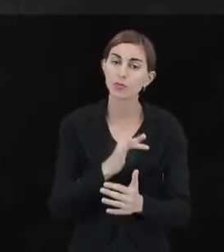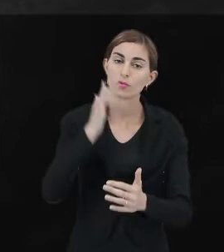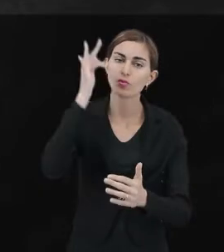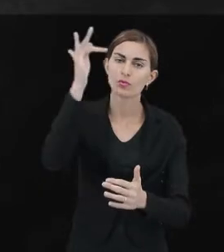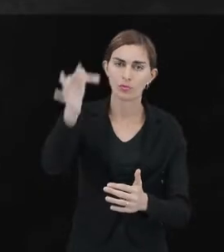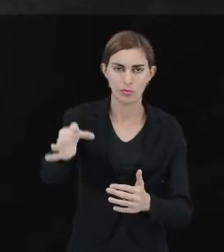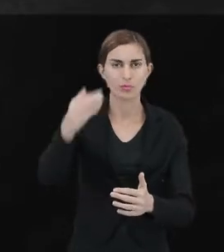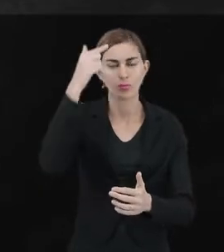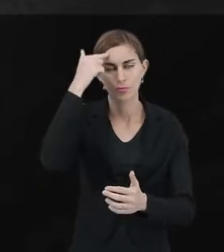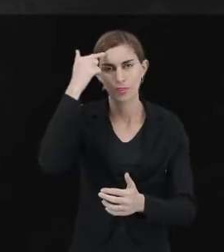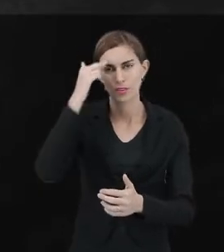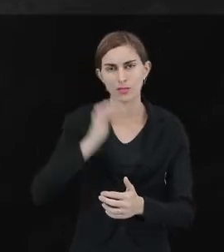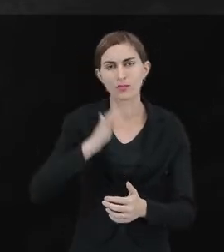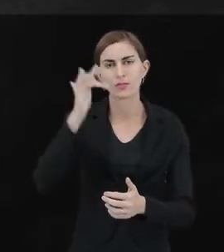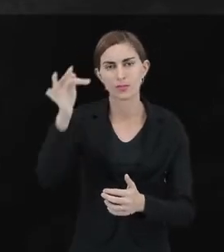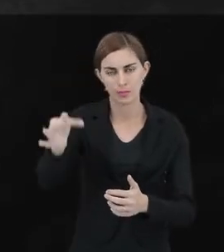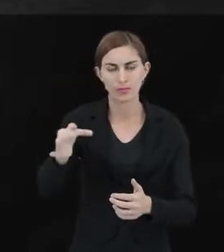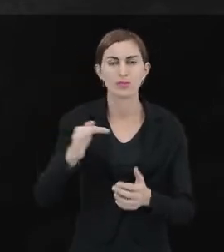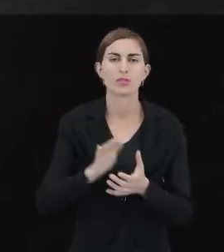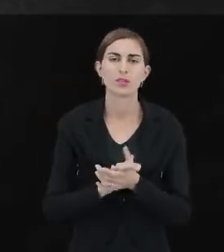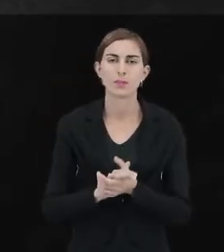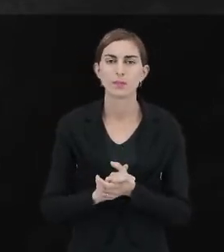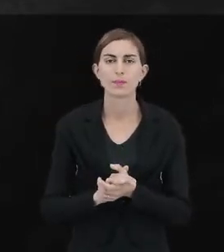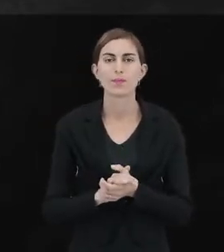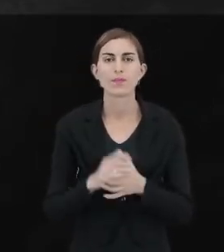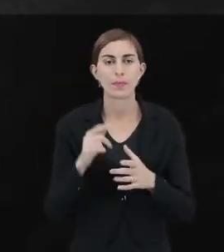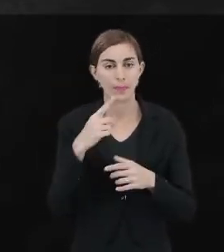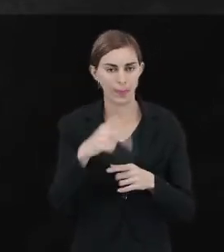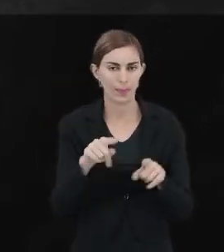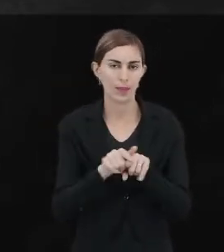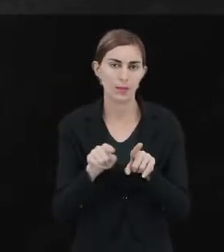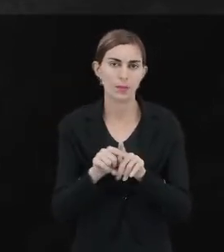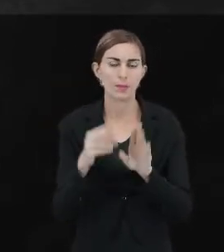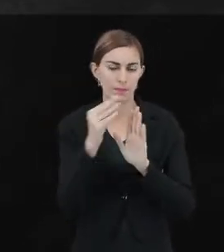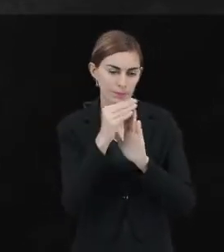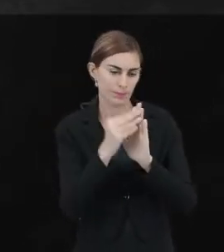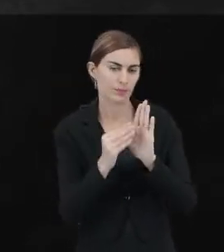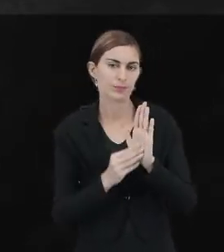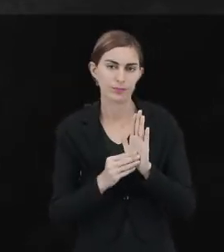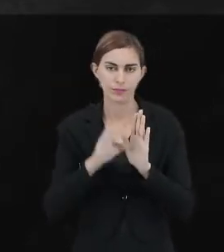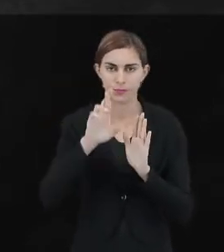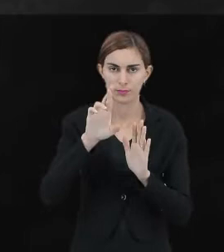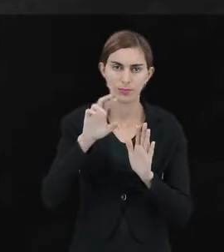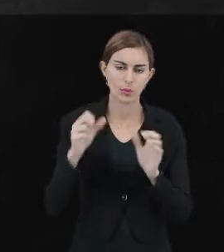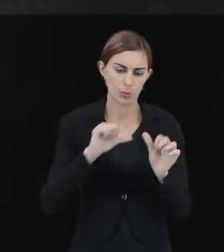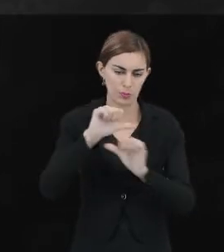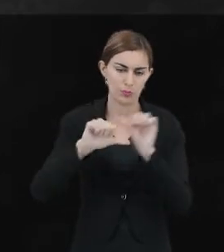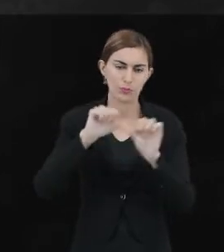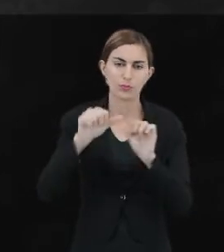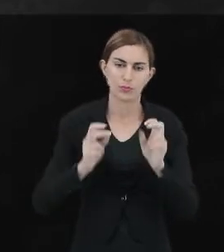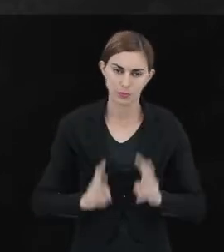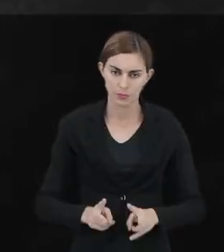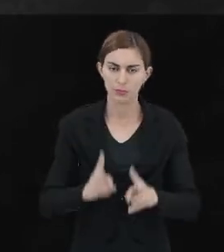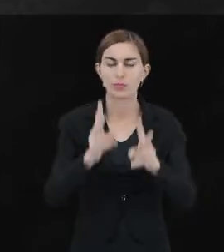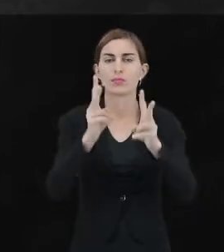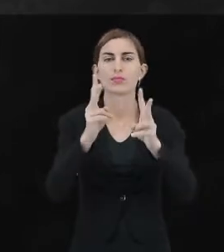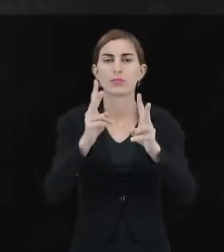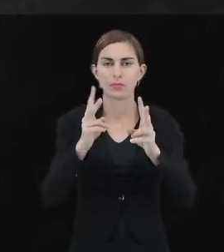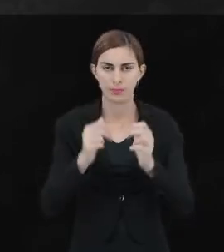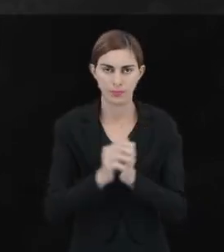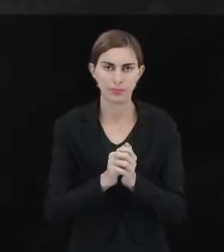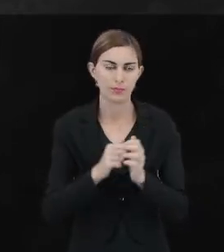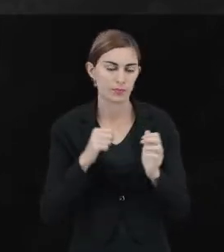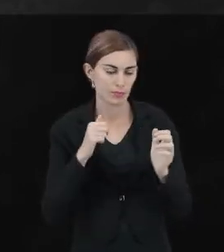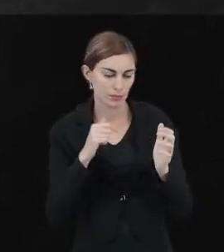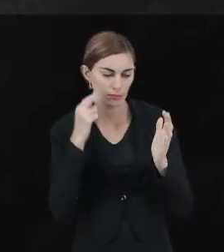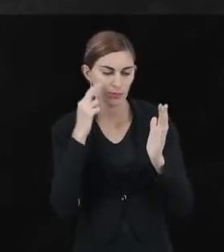para um futuro que é idealizado e realizável. Ele necessita ser revitalizado continuamente e,